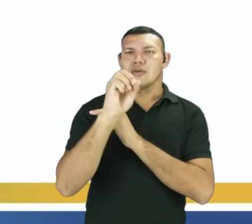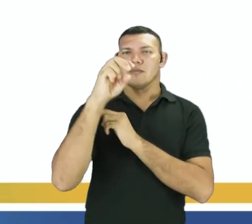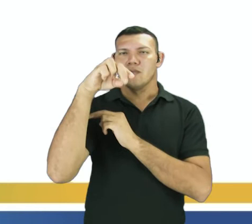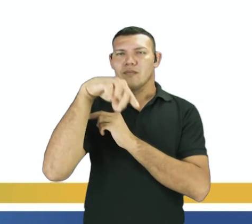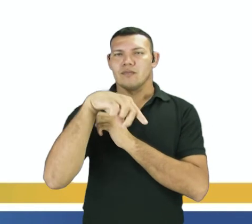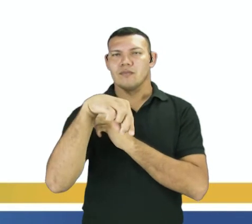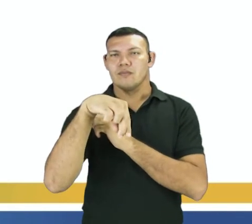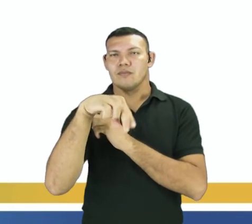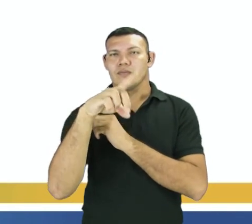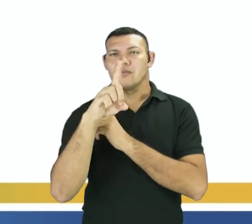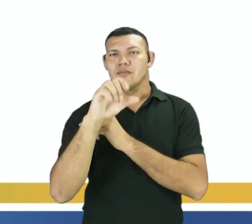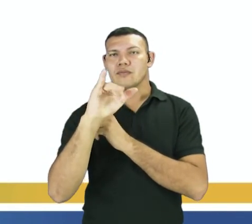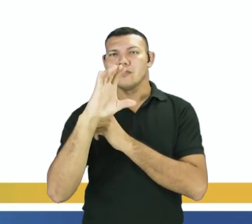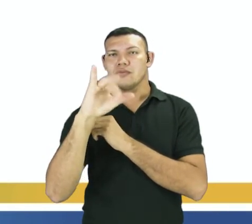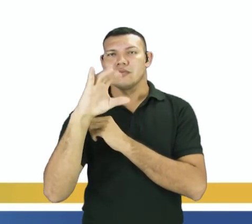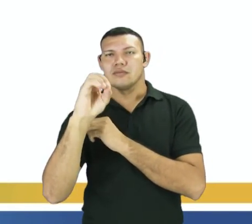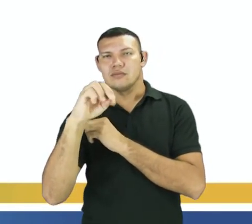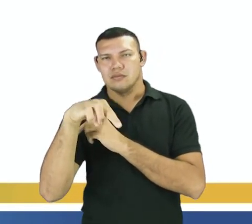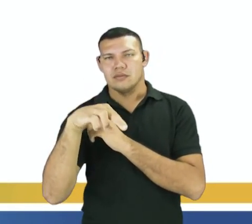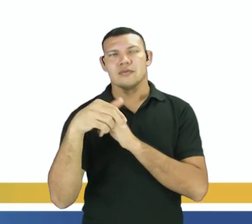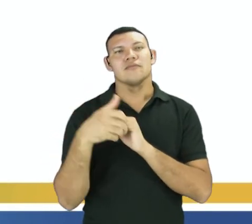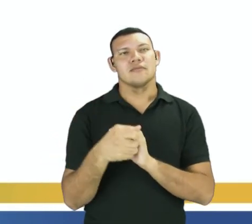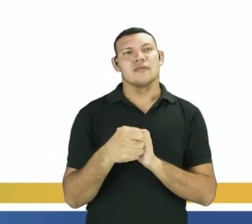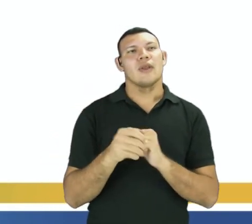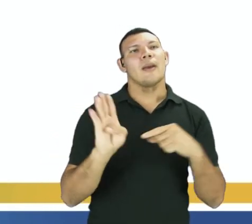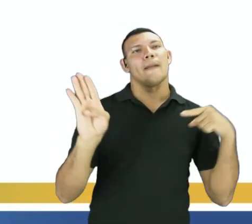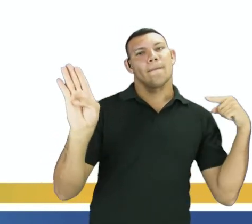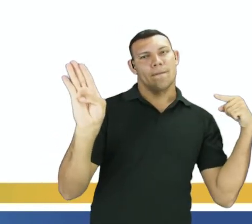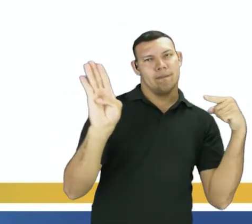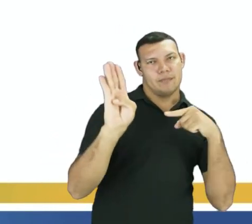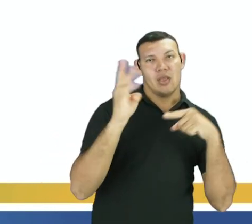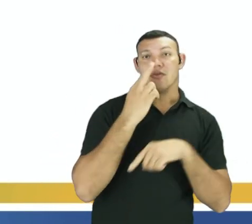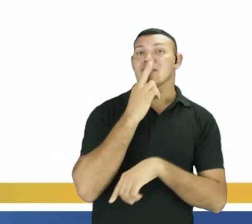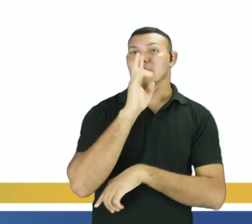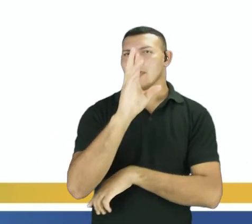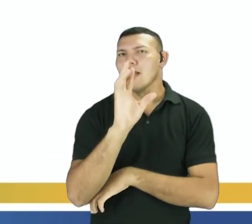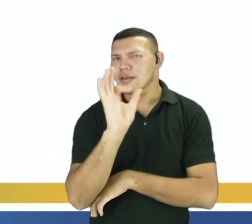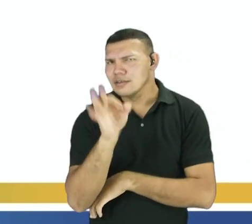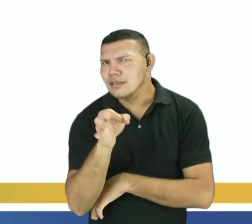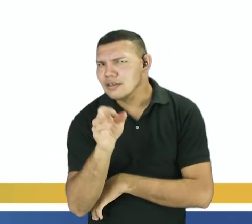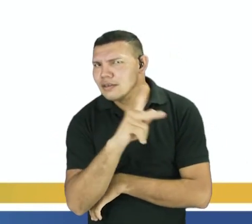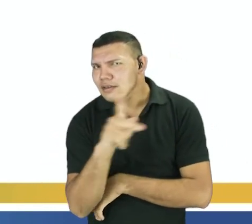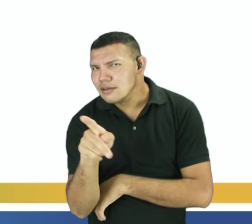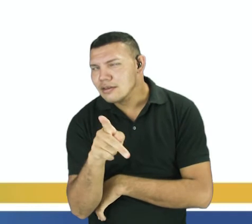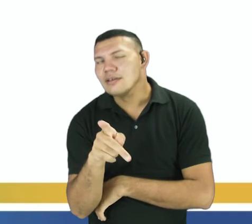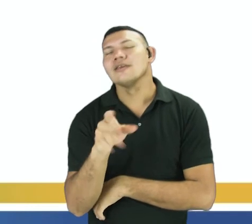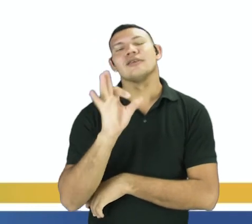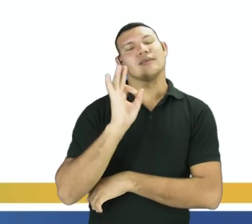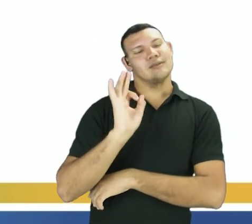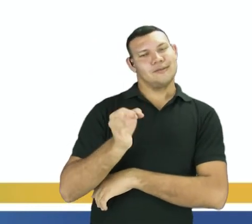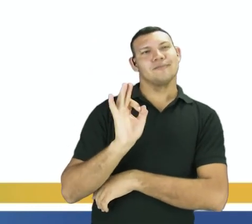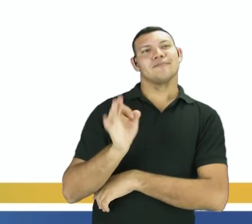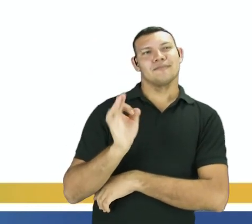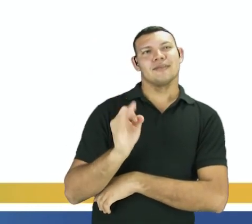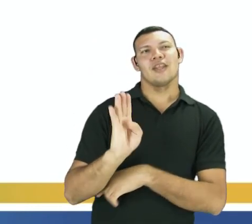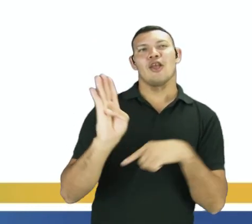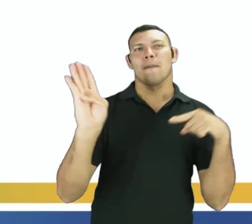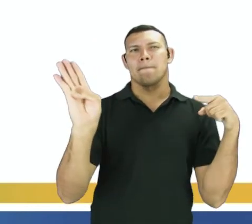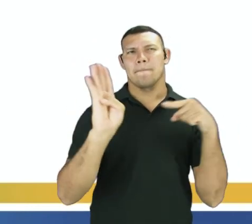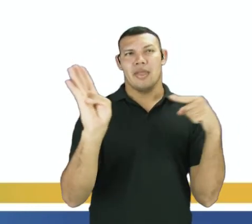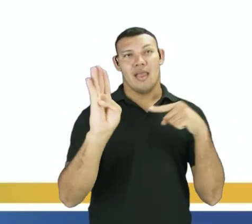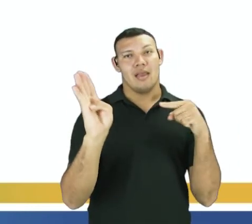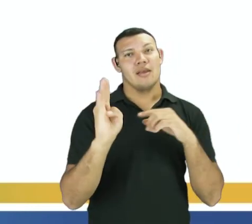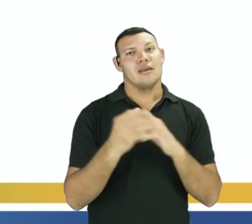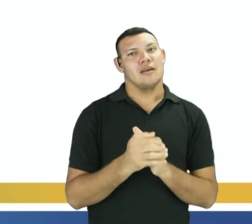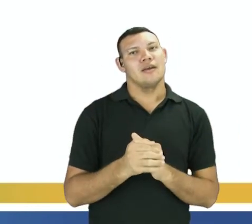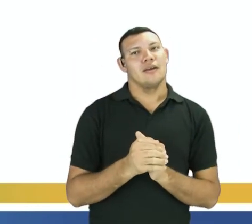estou marcando para ustedes aí los conectores. E ustedes me van a decir ¿Cuál de ellos están haciendo